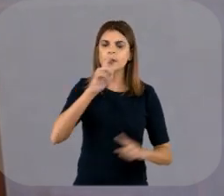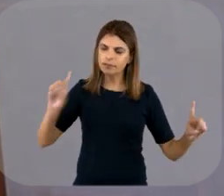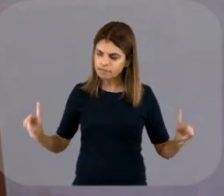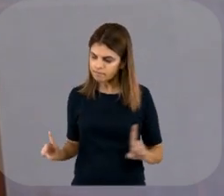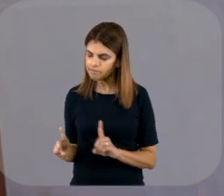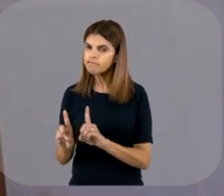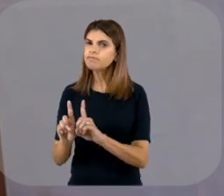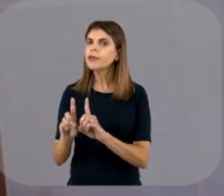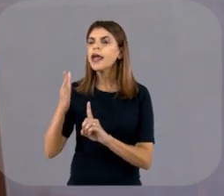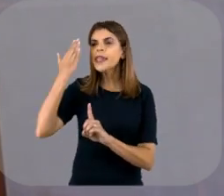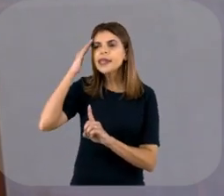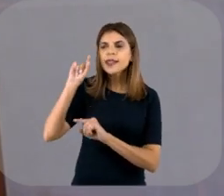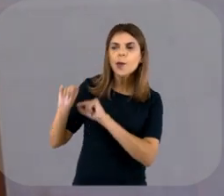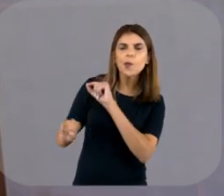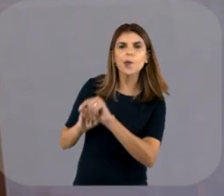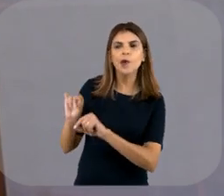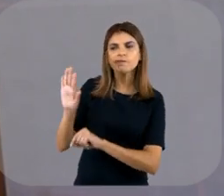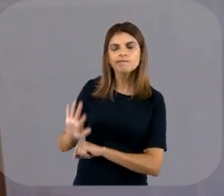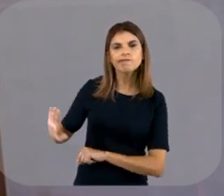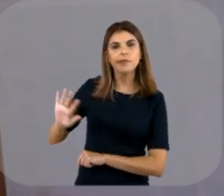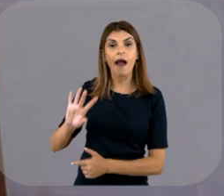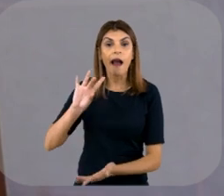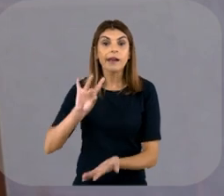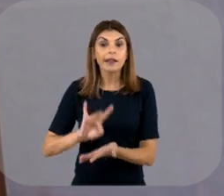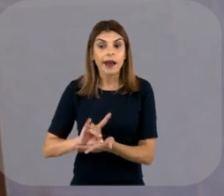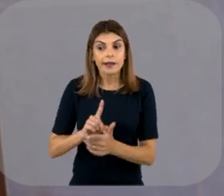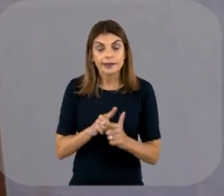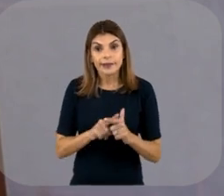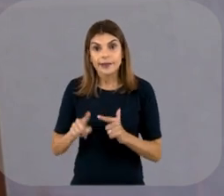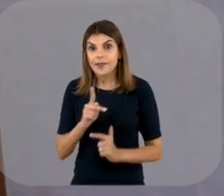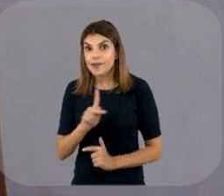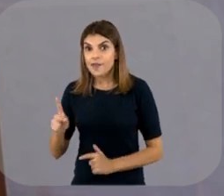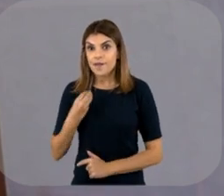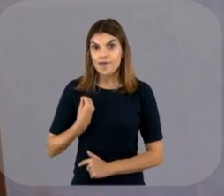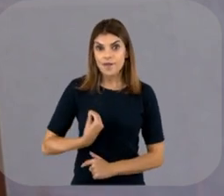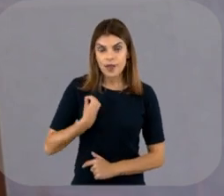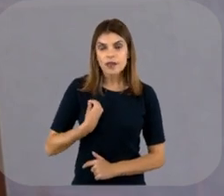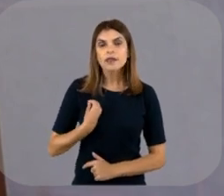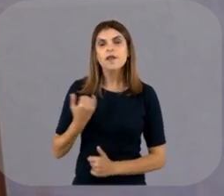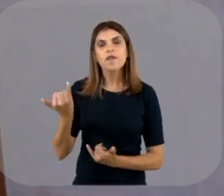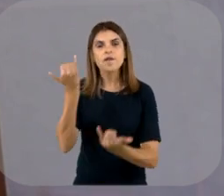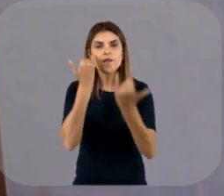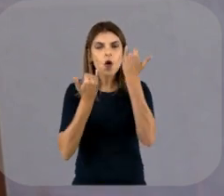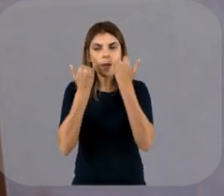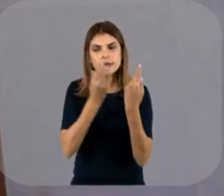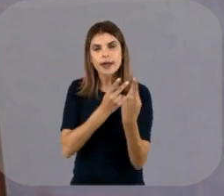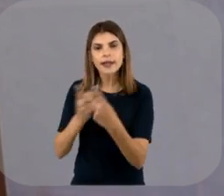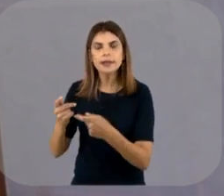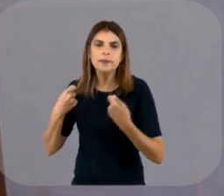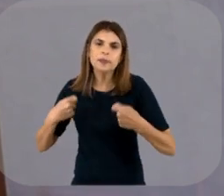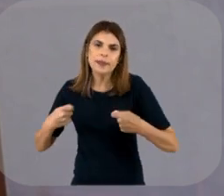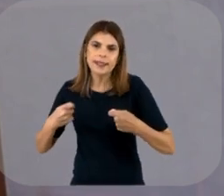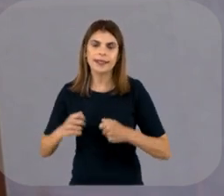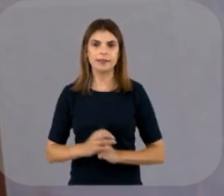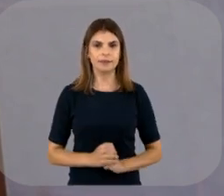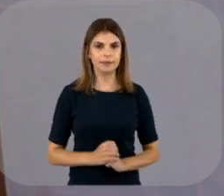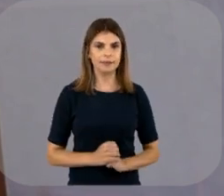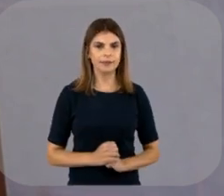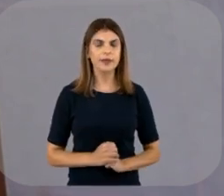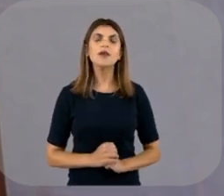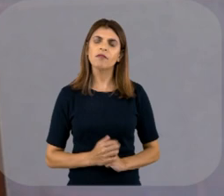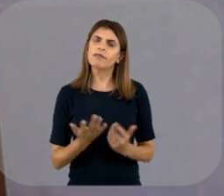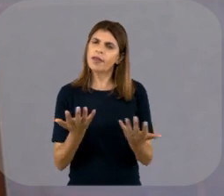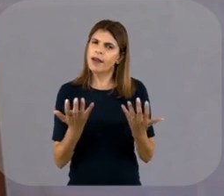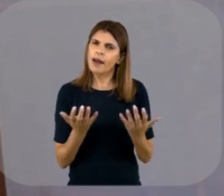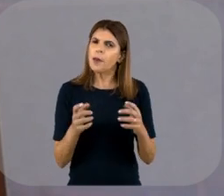se aproximar dessas mulheres, entenderem as realidades em que elas estão inseridas e assim proporcionar a informação que elas estão